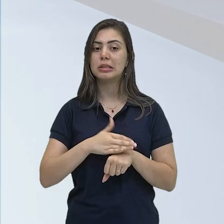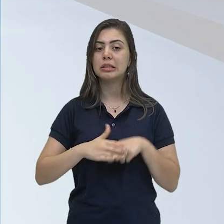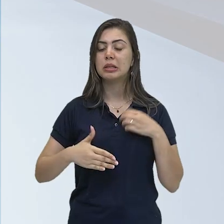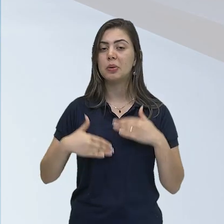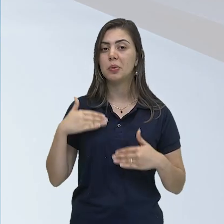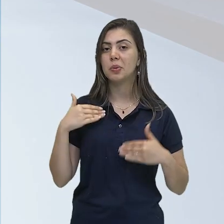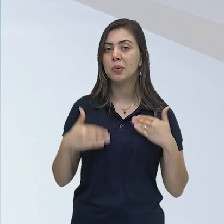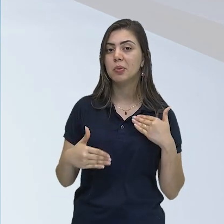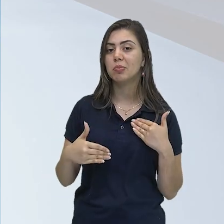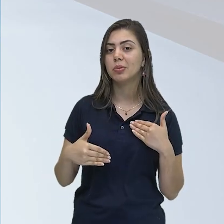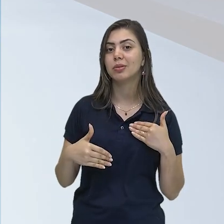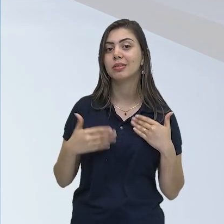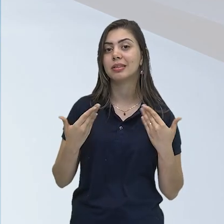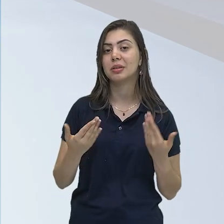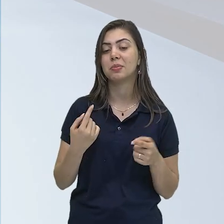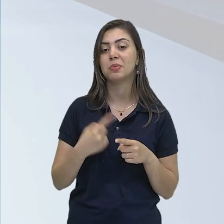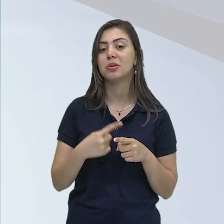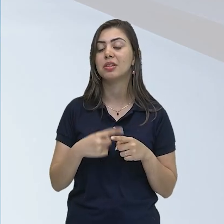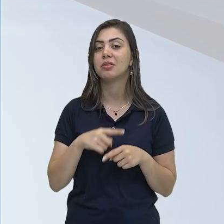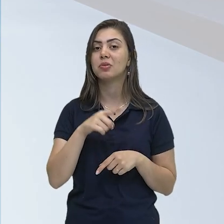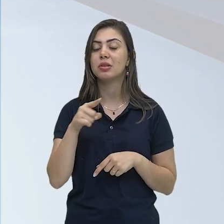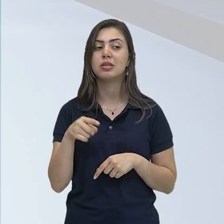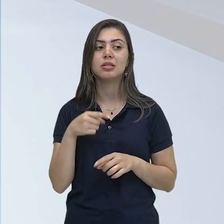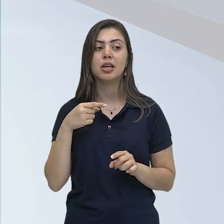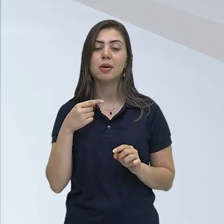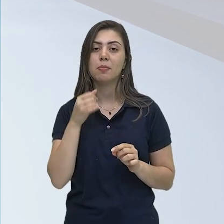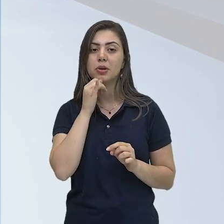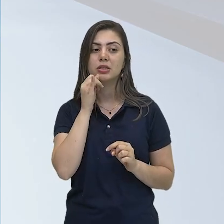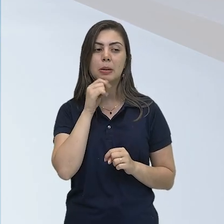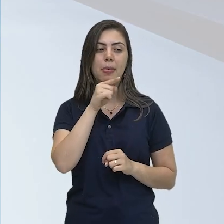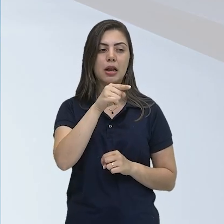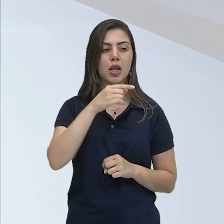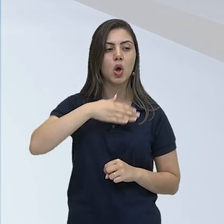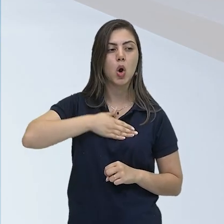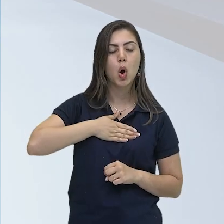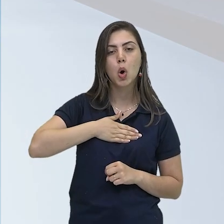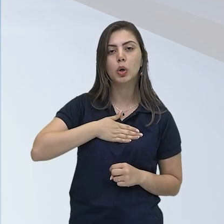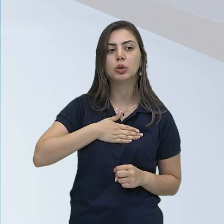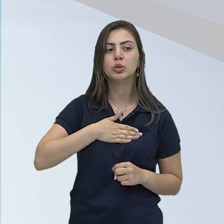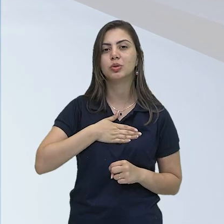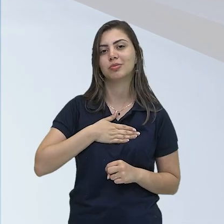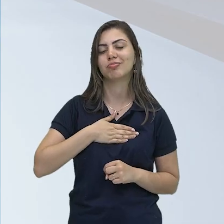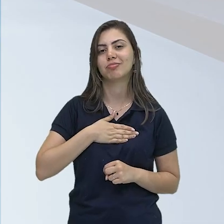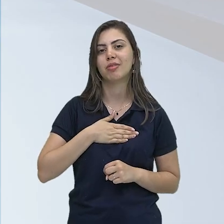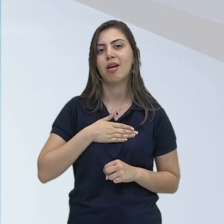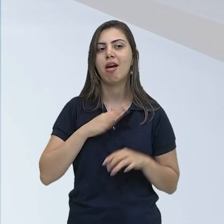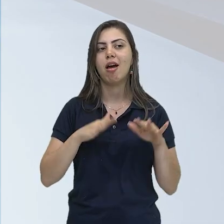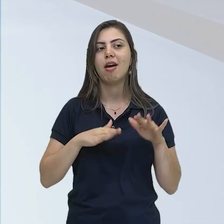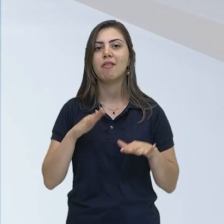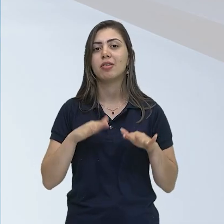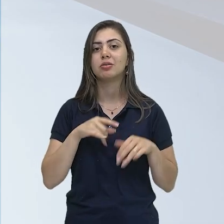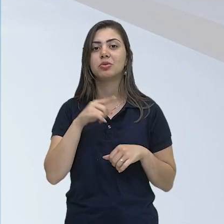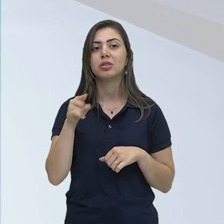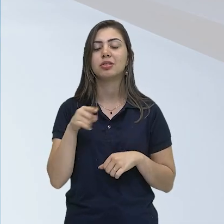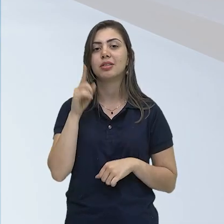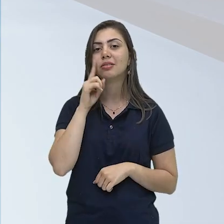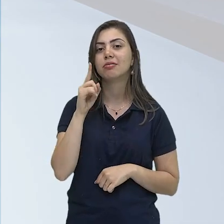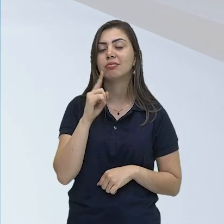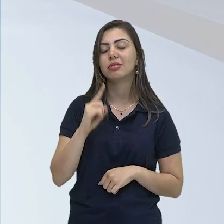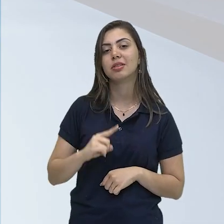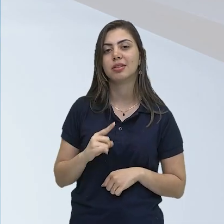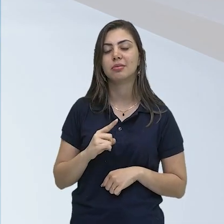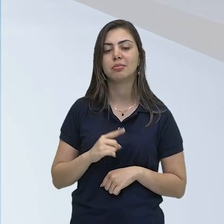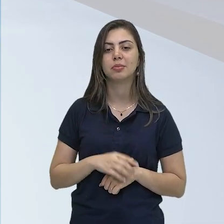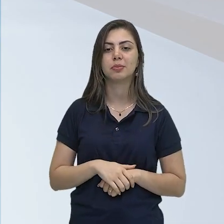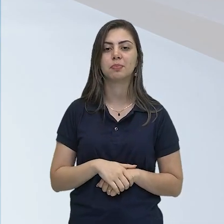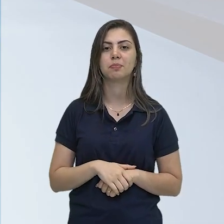atividade física, é porque você ainda não encontrou, né, aquela atividade que faz você querer praticar todos